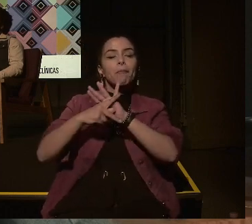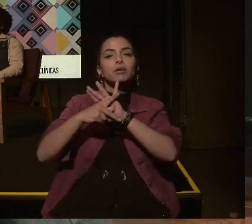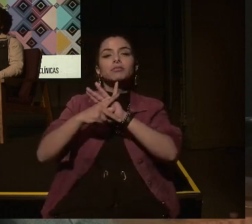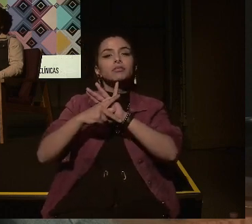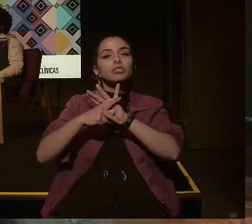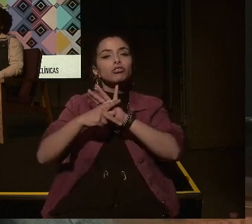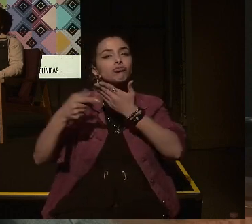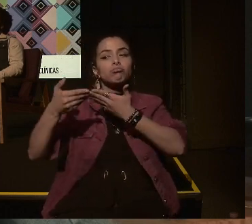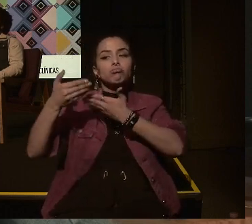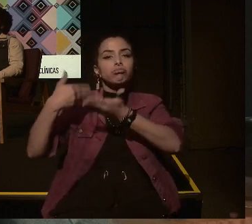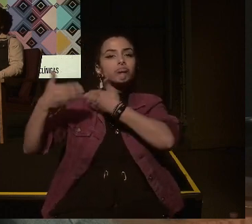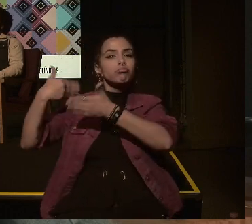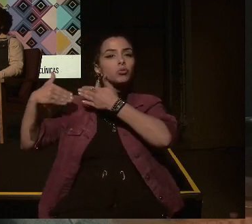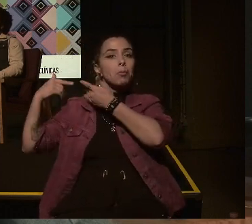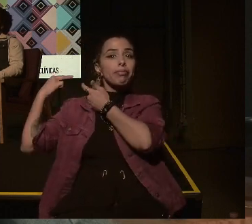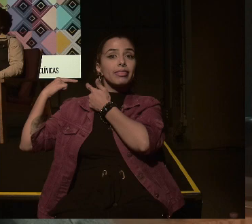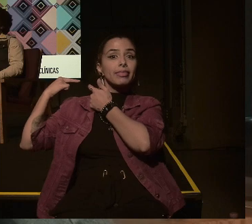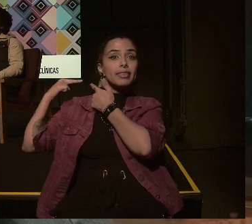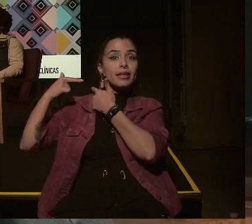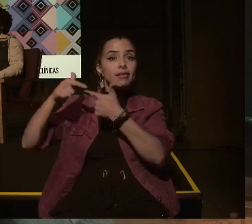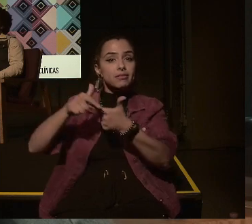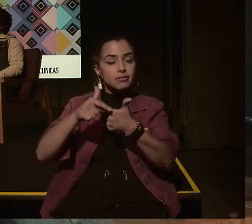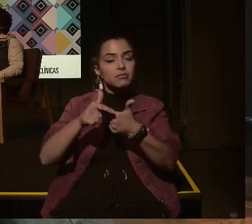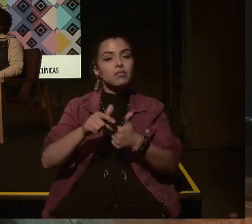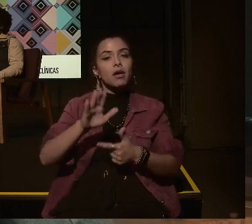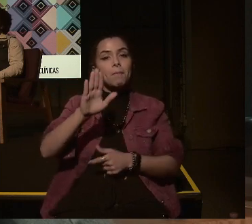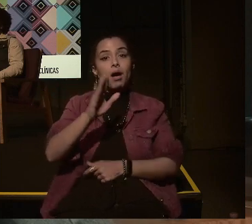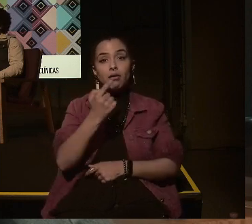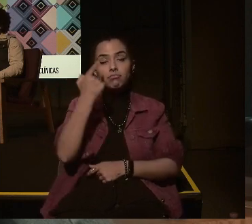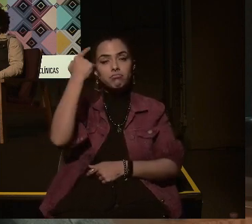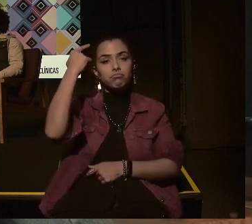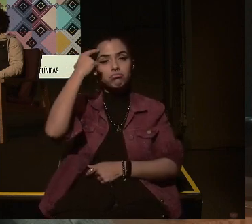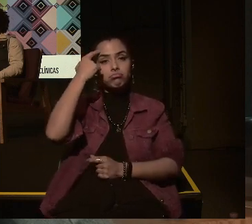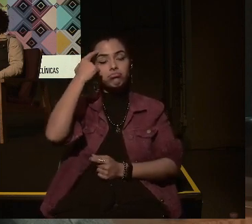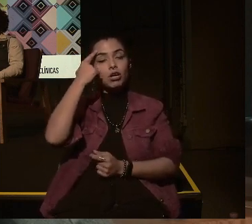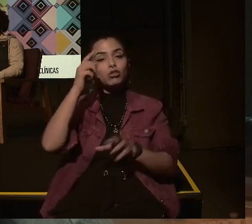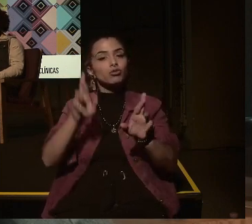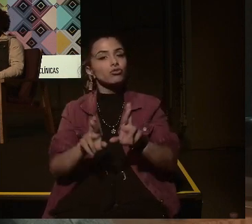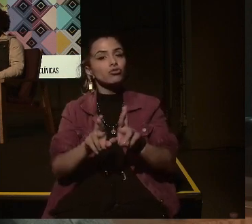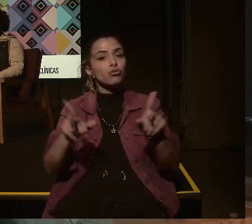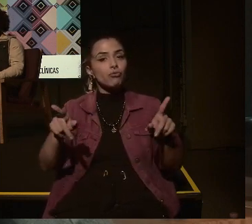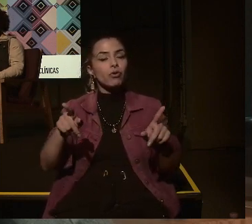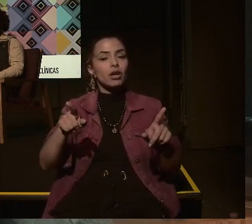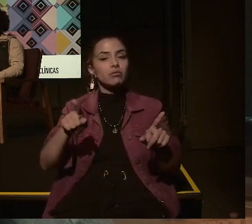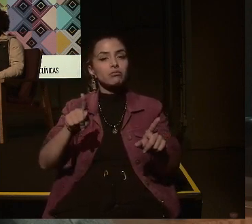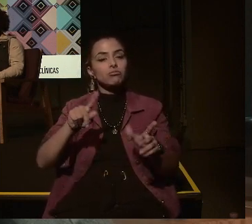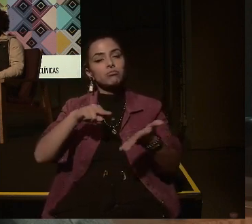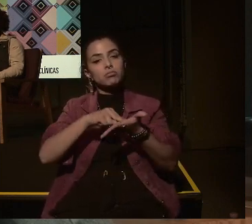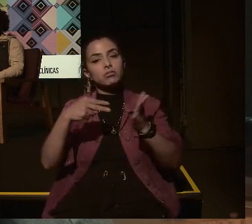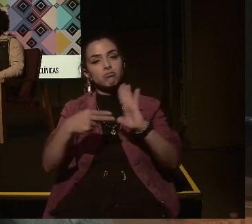está vindo de uma tradição distinta da ideia de crioulo que a gente tem no Brasil.